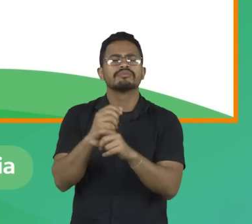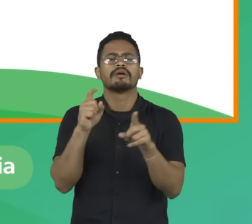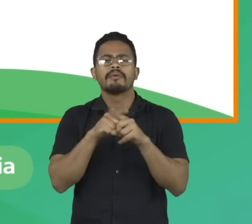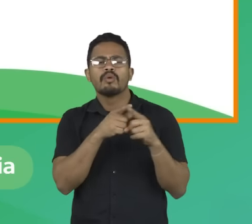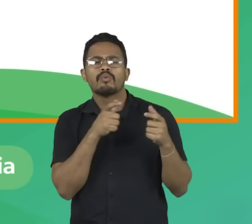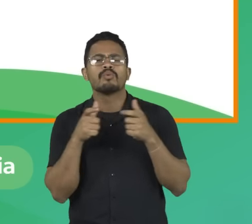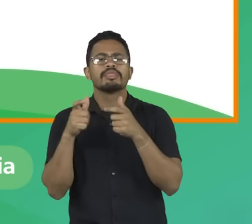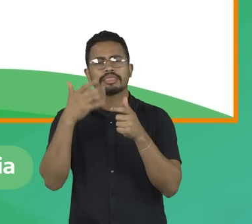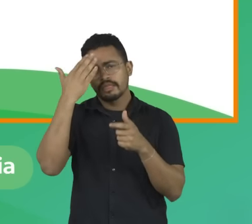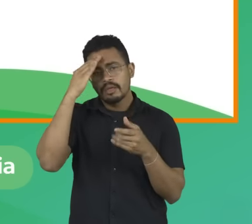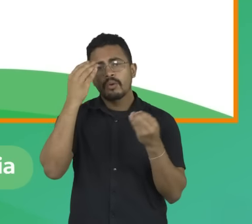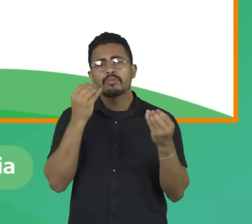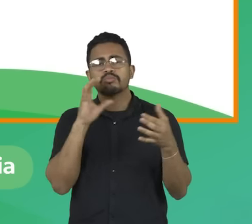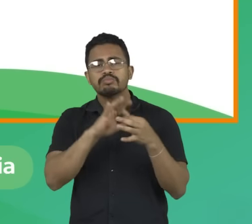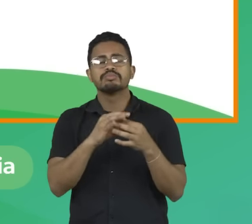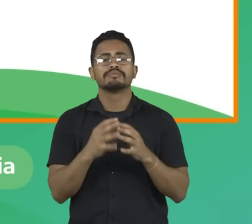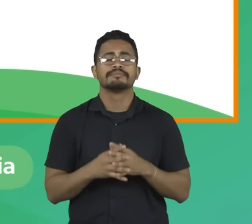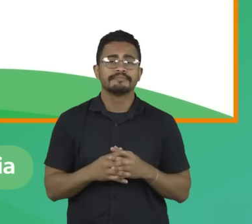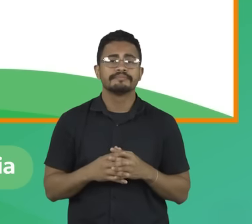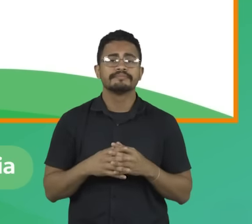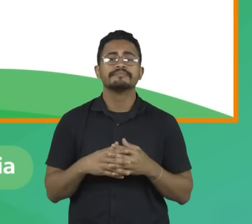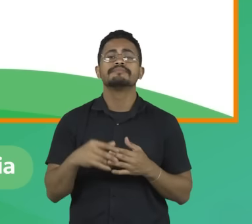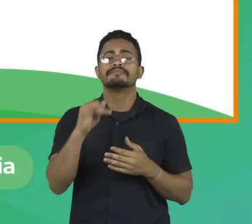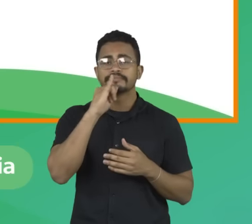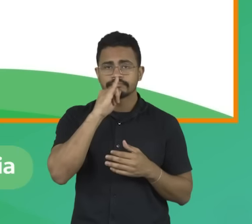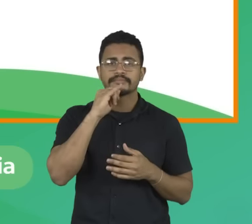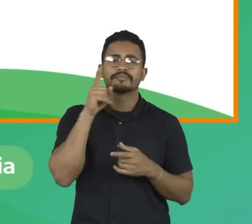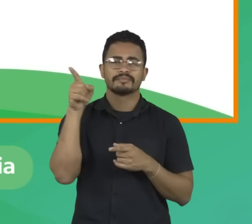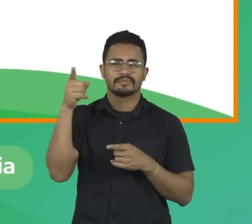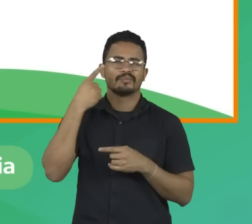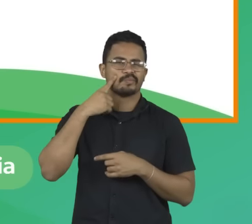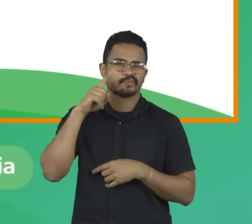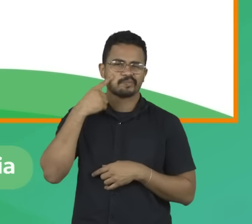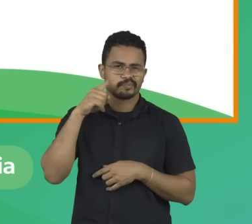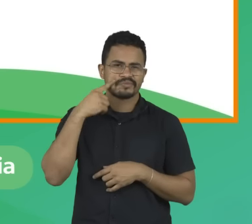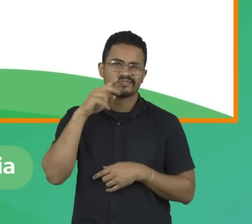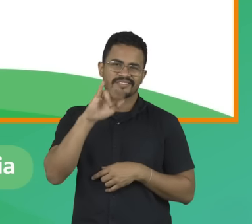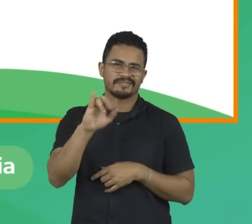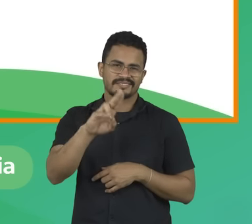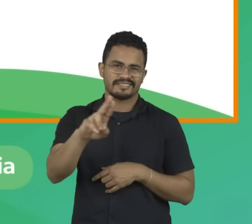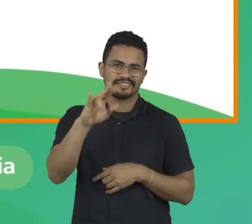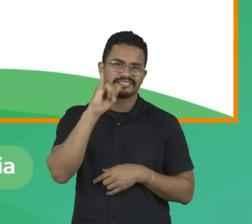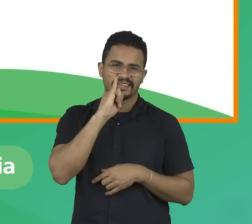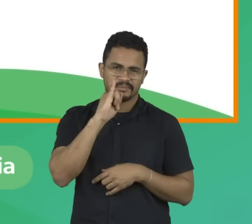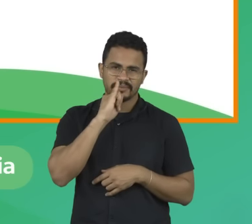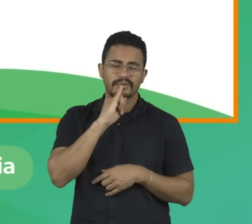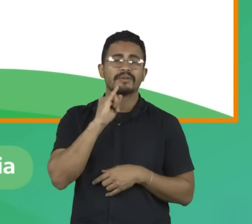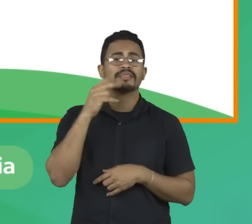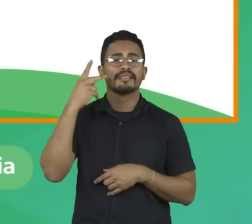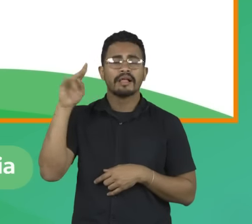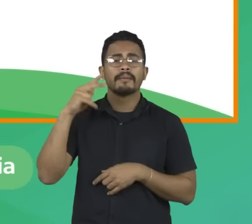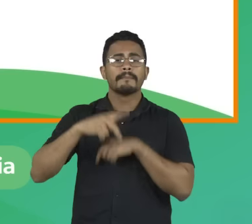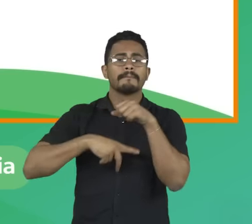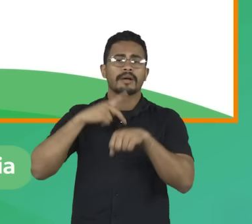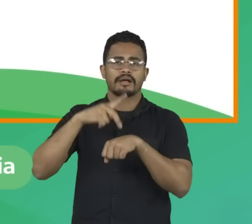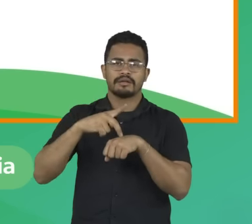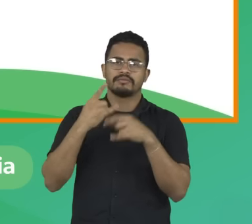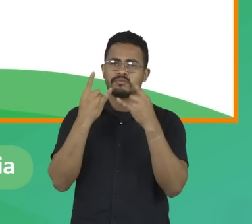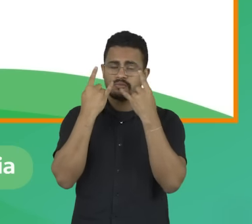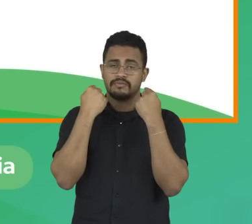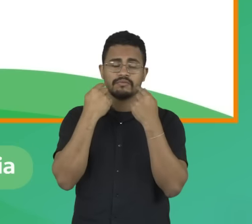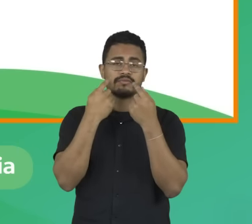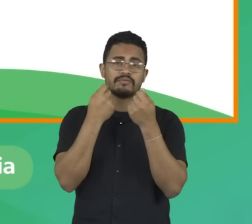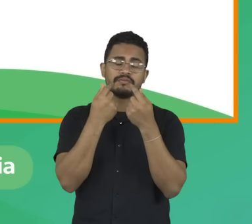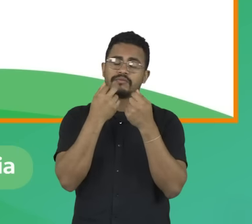No caso, vai ser usado o exemplo dos Estados Unidos, porque é o exemplo clássico de um país cujo capitalismo e o